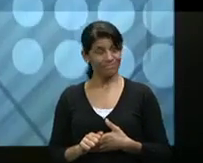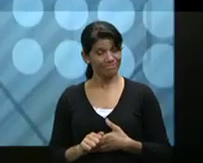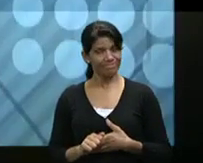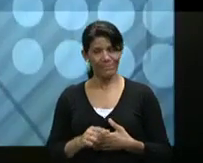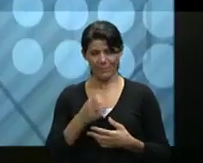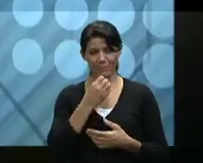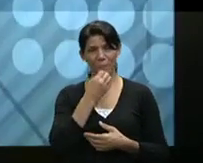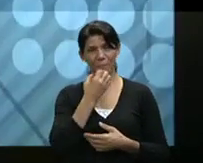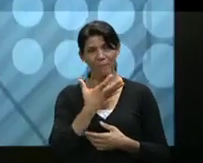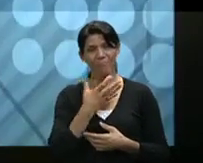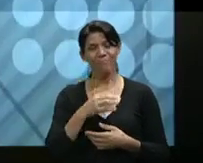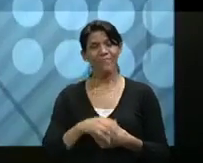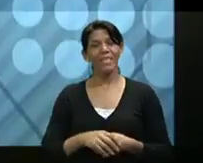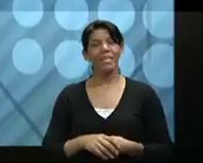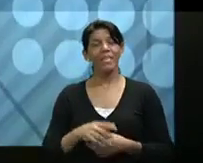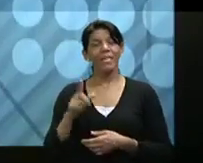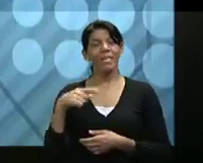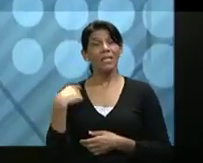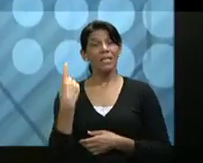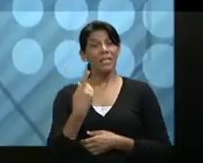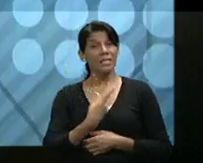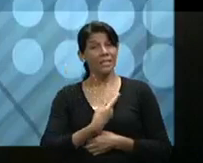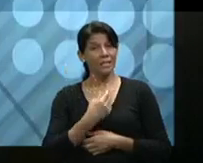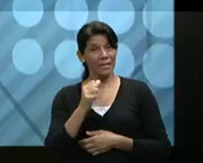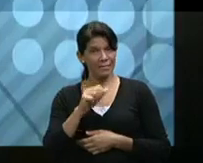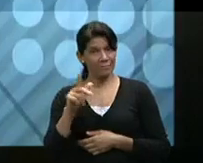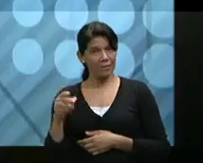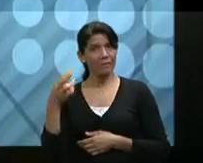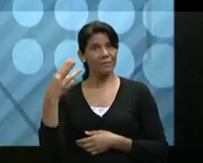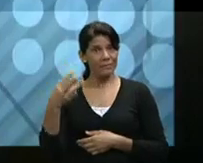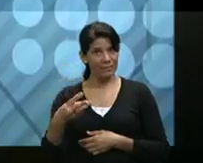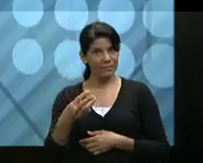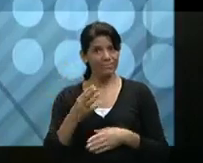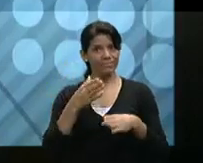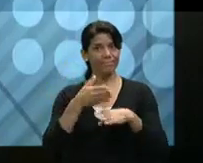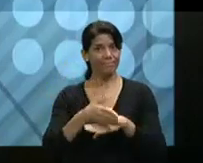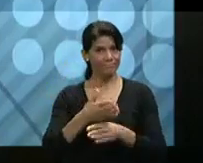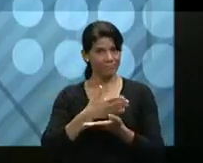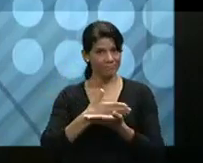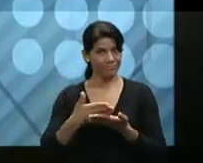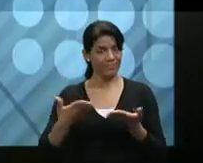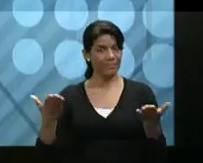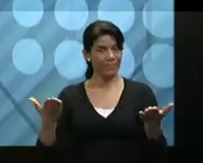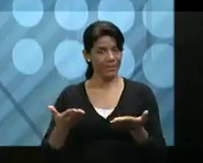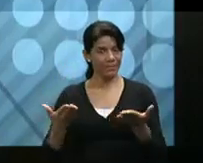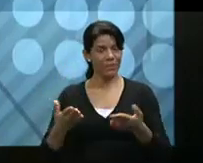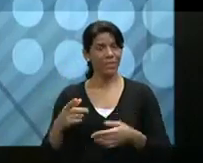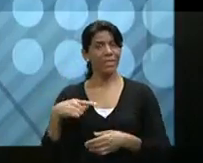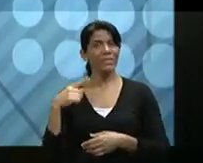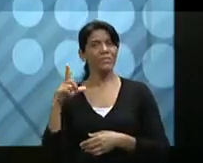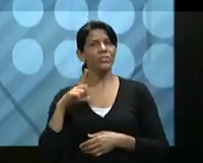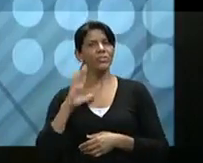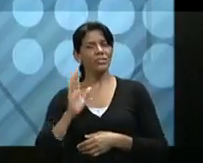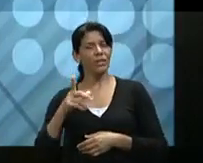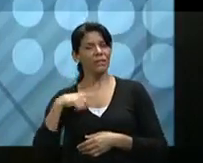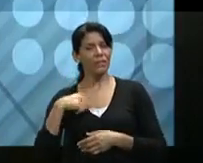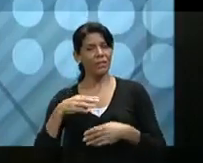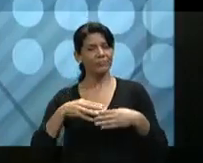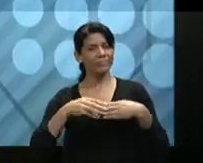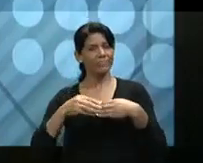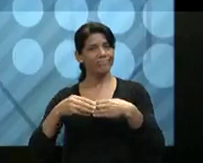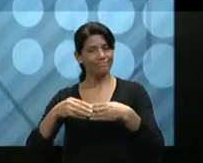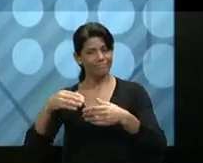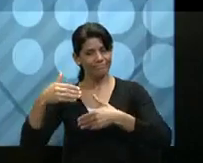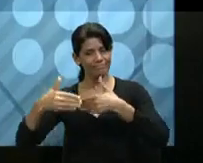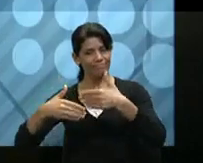Muito bem. Na situação problema 3, que nós entraremos agora, nós já teremos um